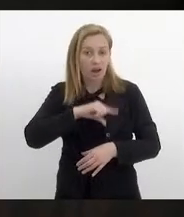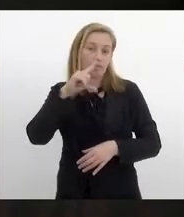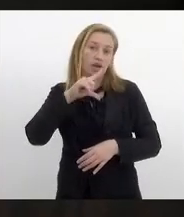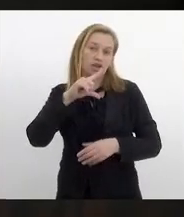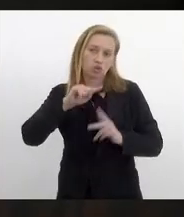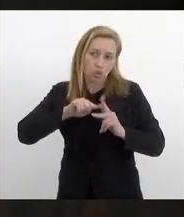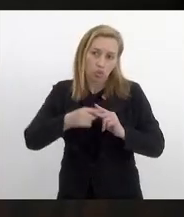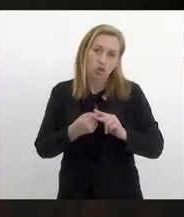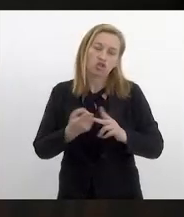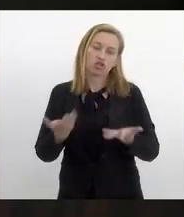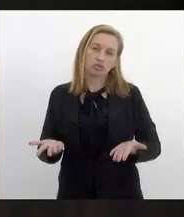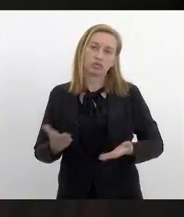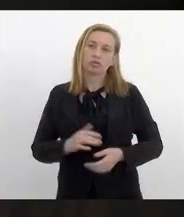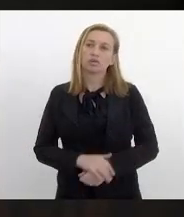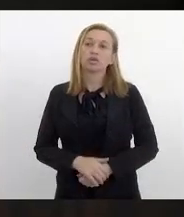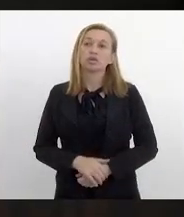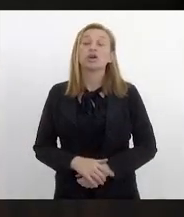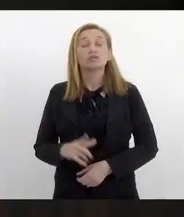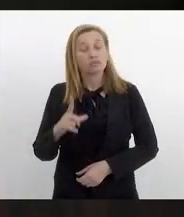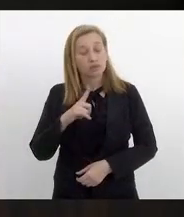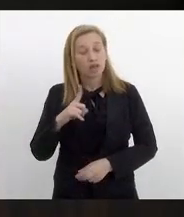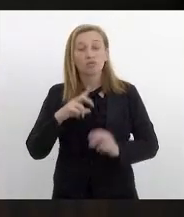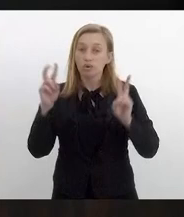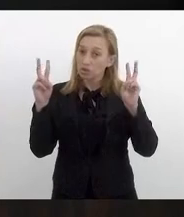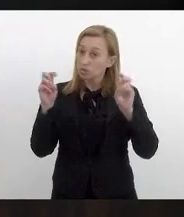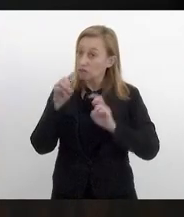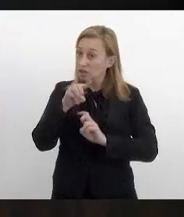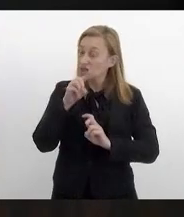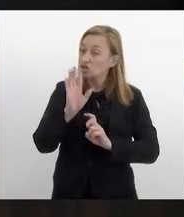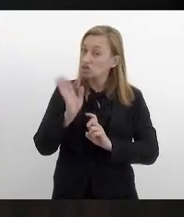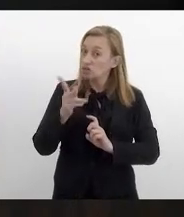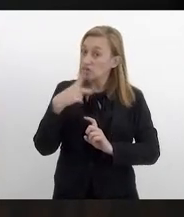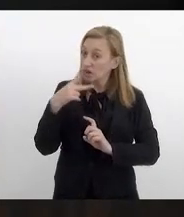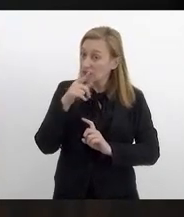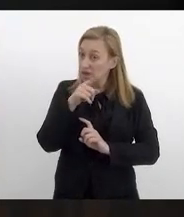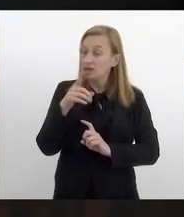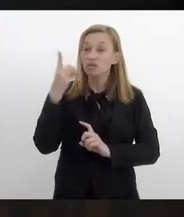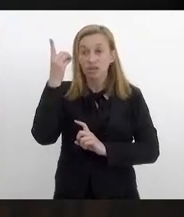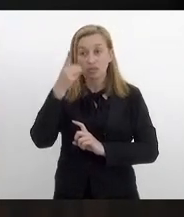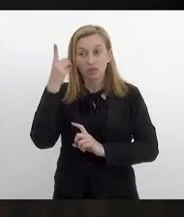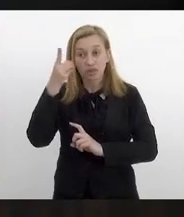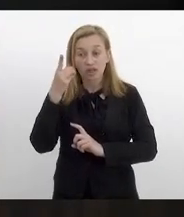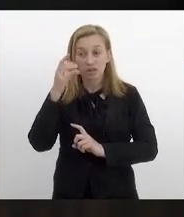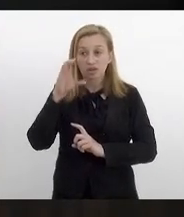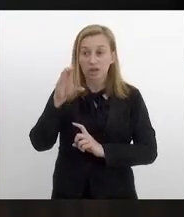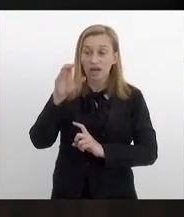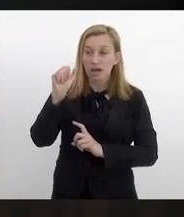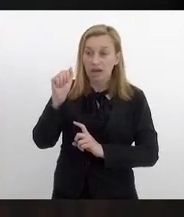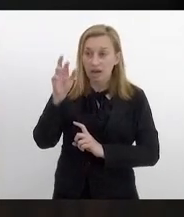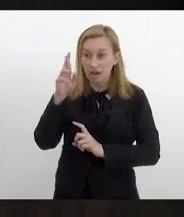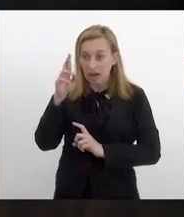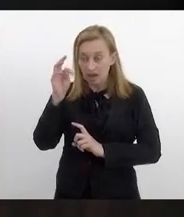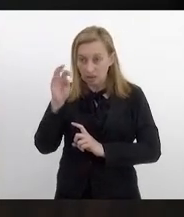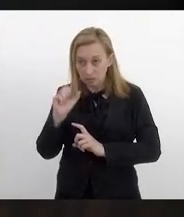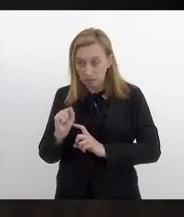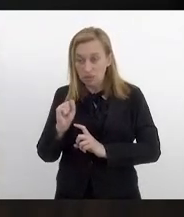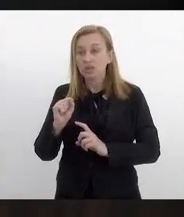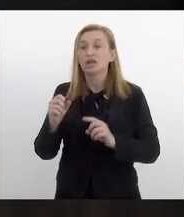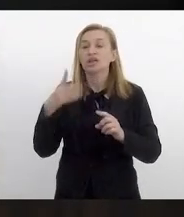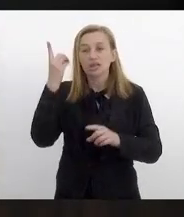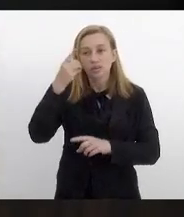correção. Tem uma questão que eu já vou levantar aqui, porque o deputado Carlos Augusto e a deputada Marta já pegou o microfone